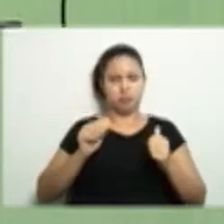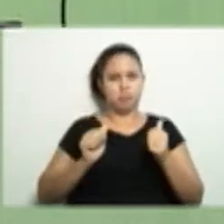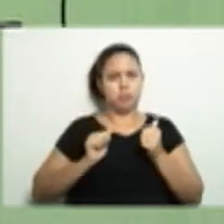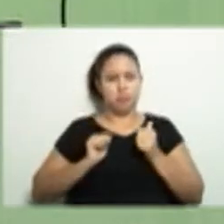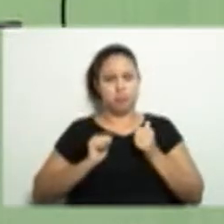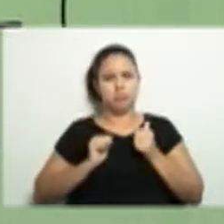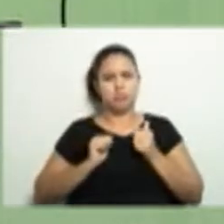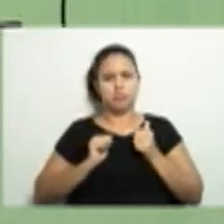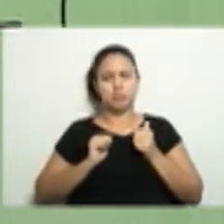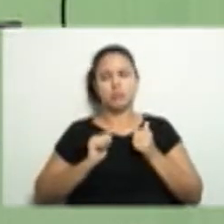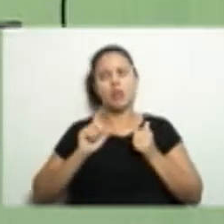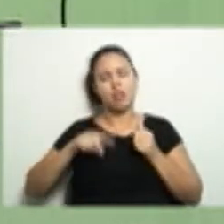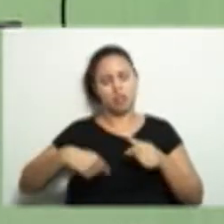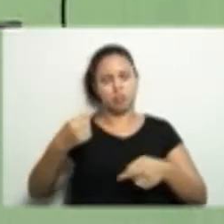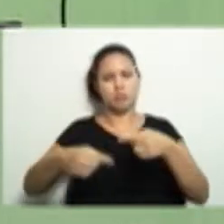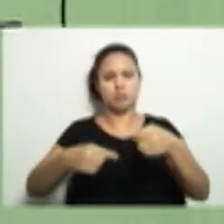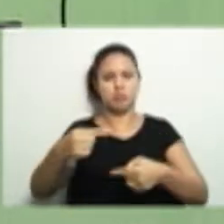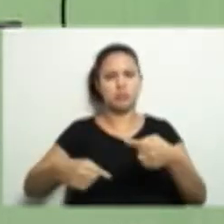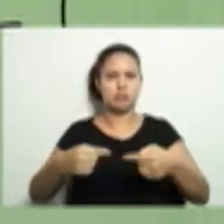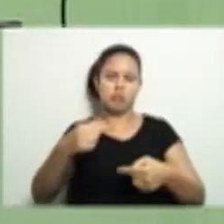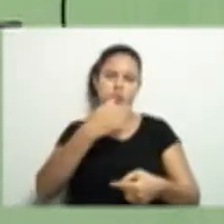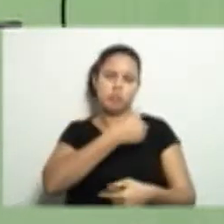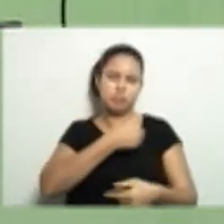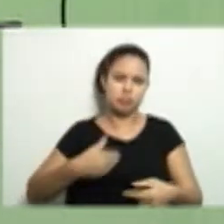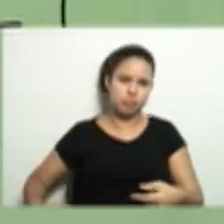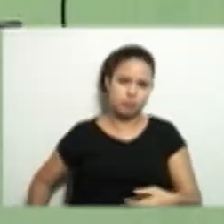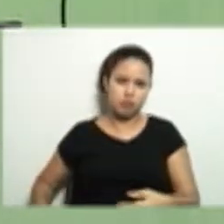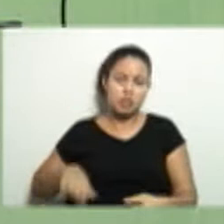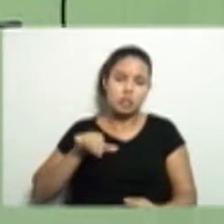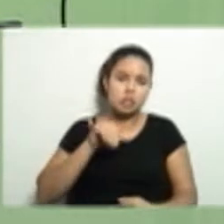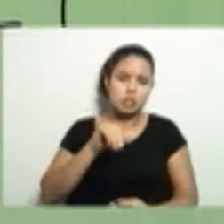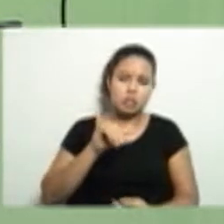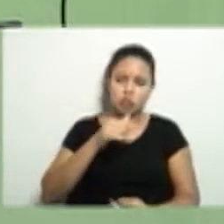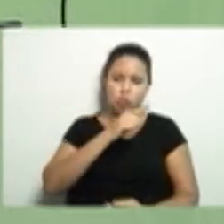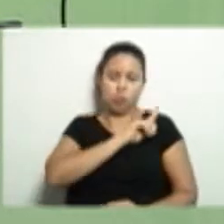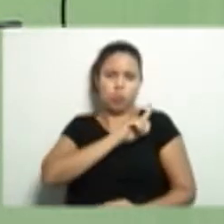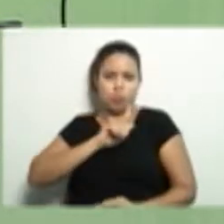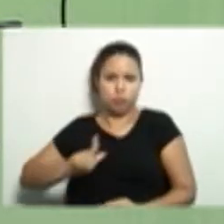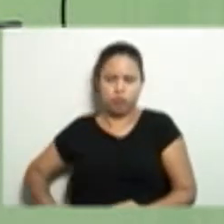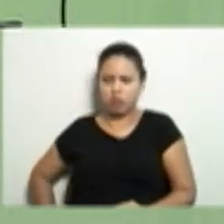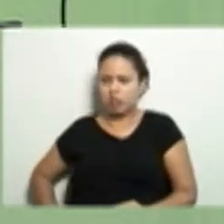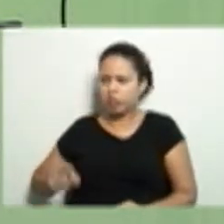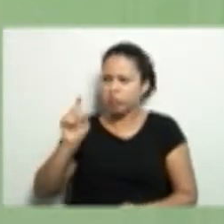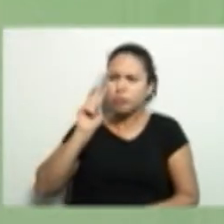está abandonando é o que ele está decidindo que não é importante, é uma forma de política pública.